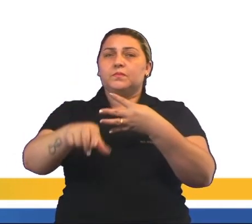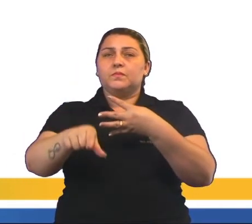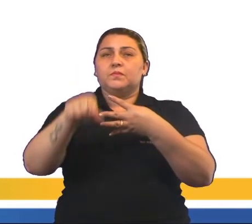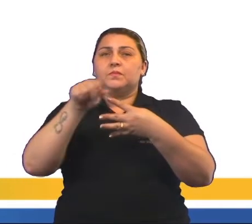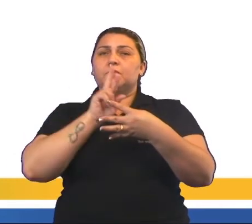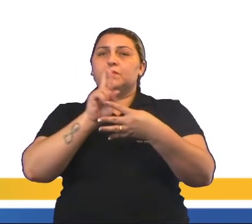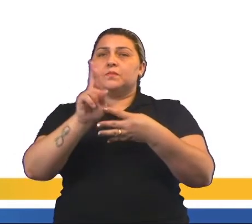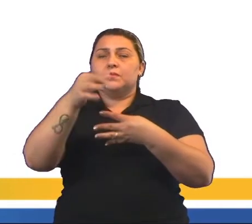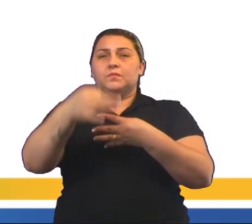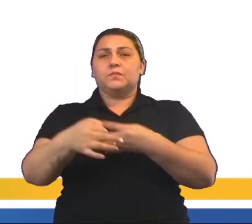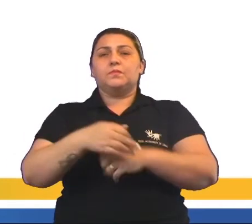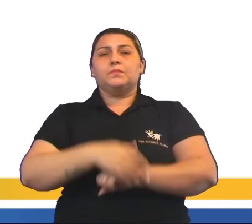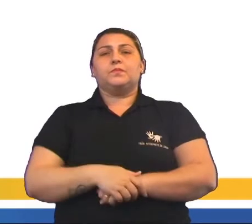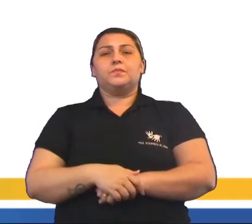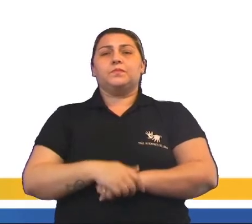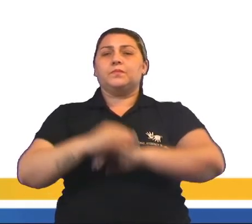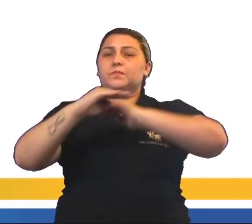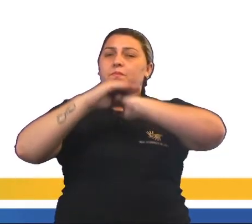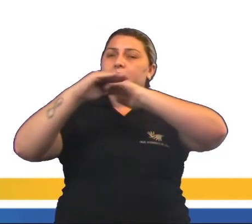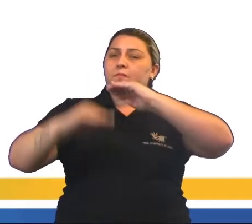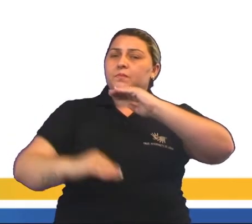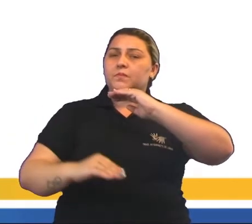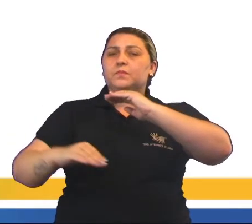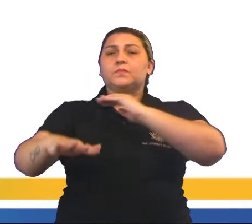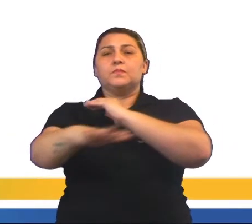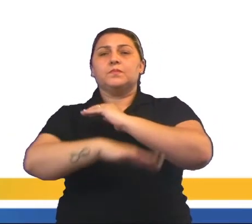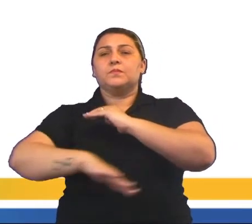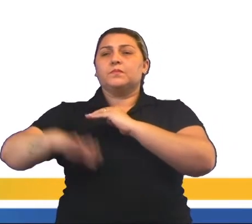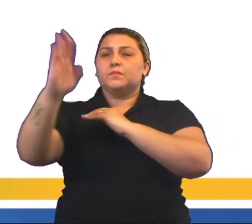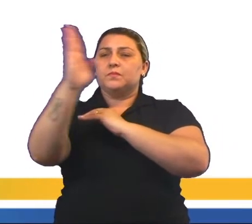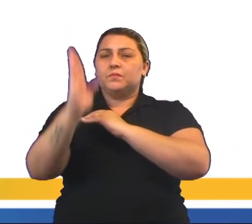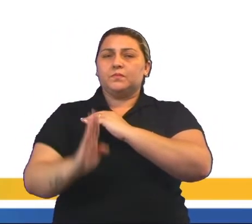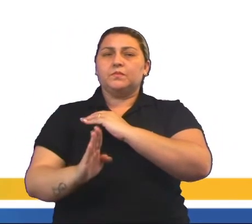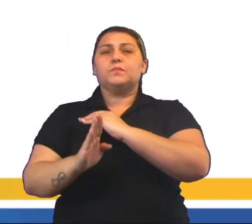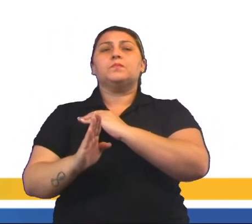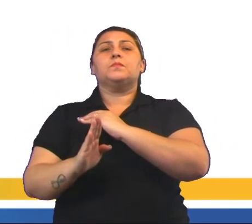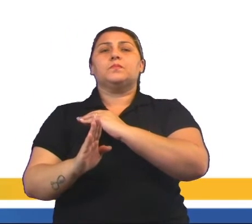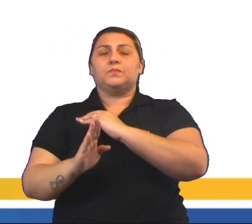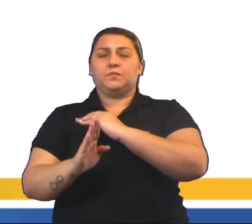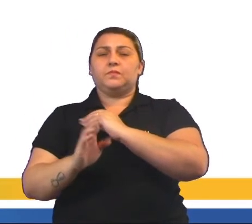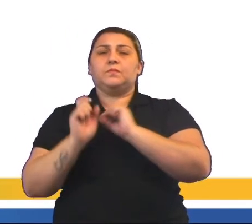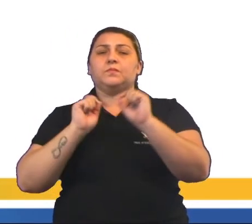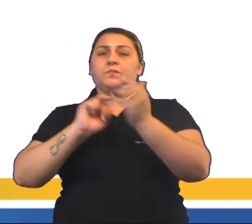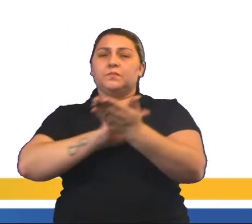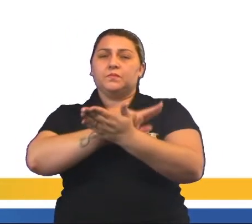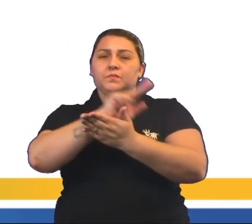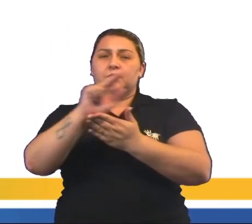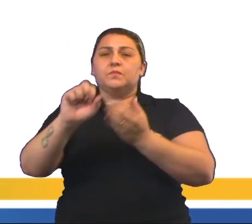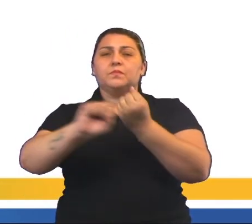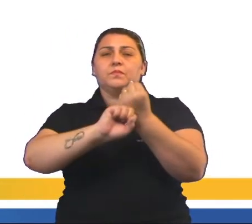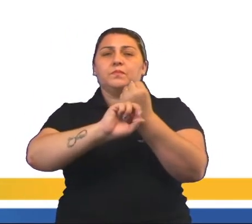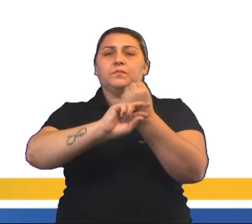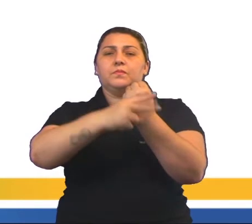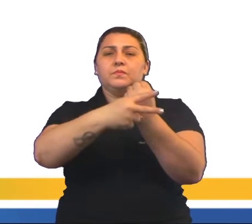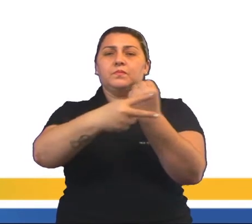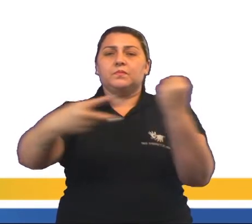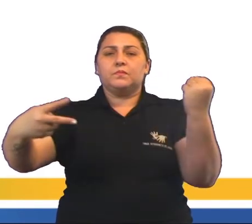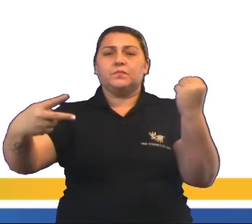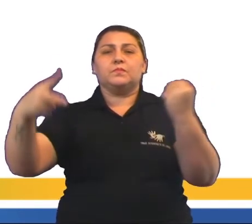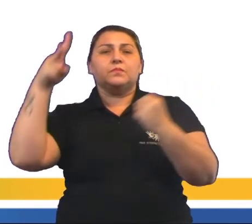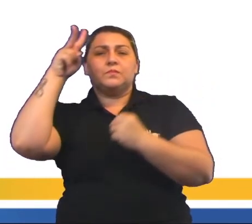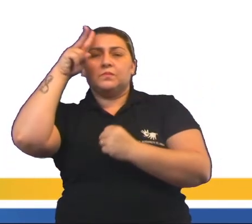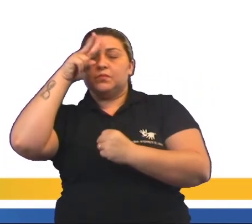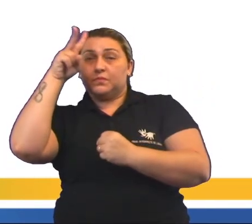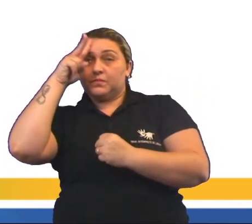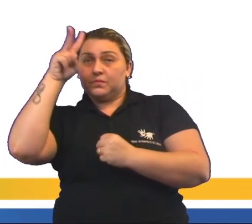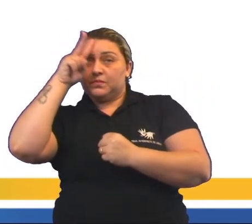resposta. As desigualdades sociais no Brasil têm muitas causas e geram